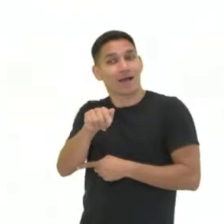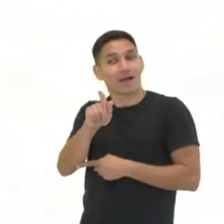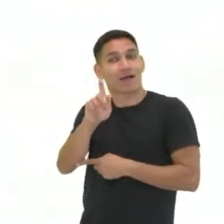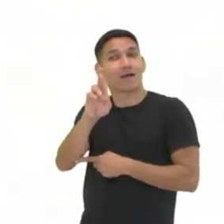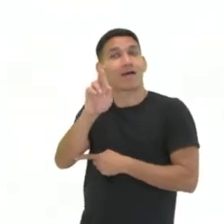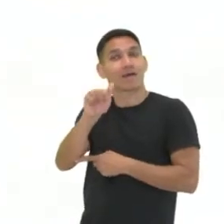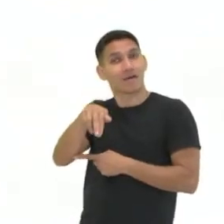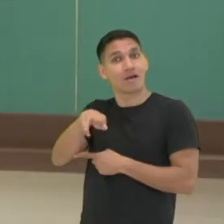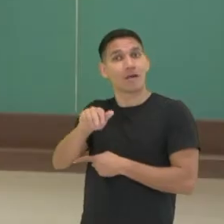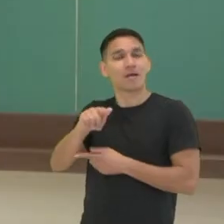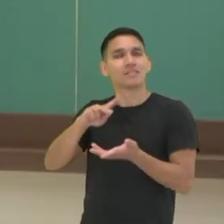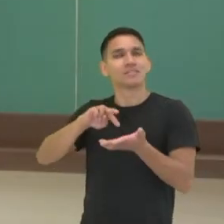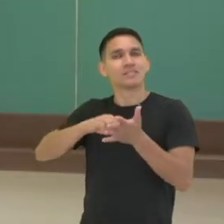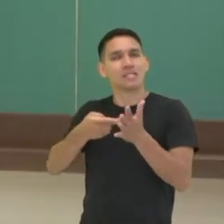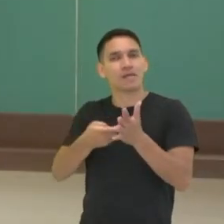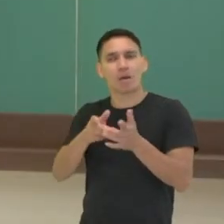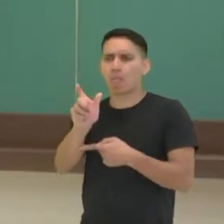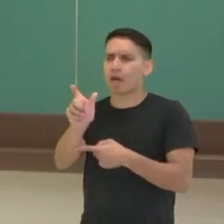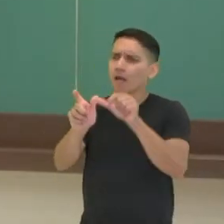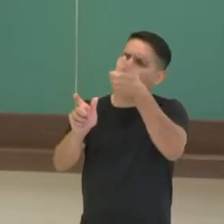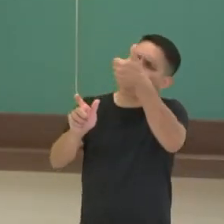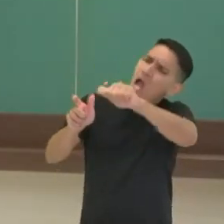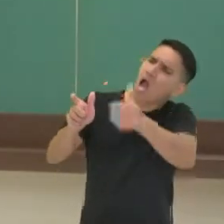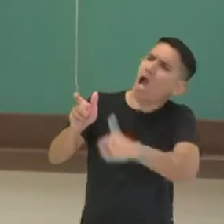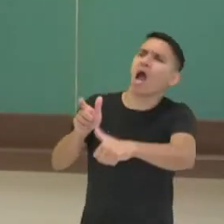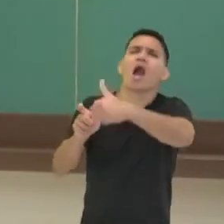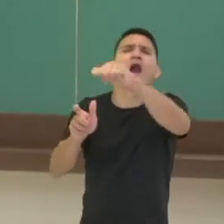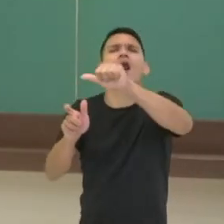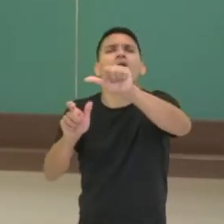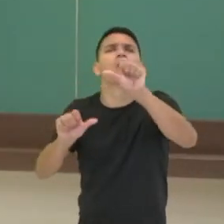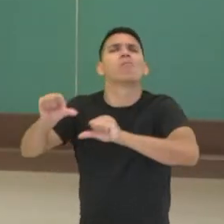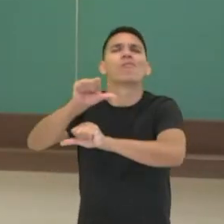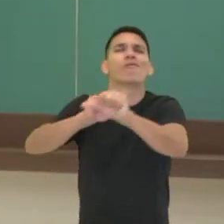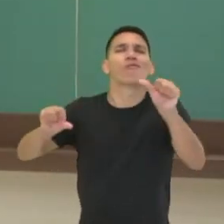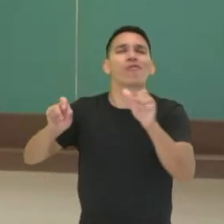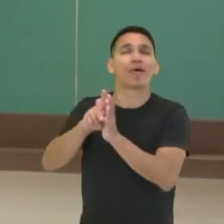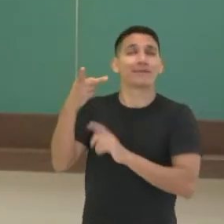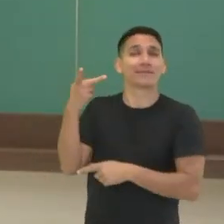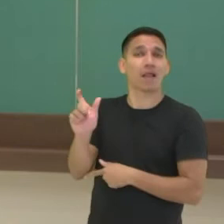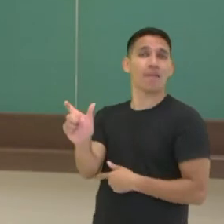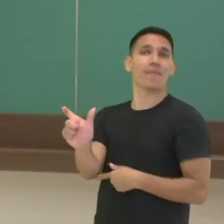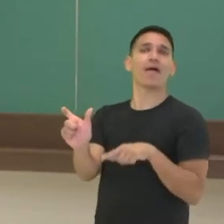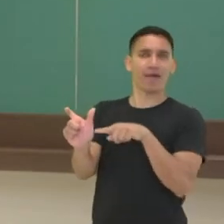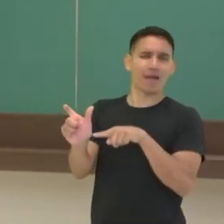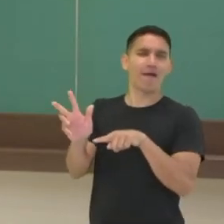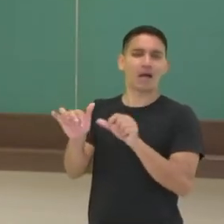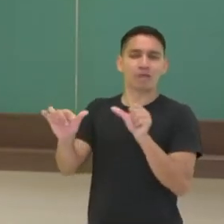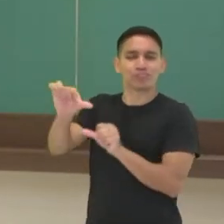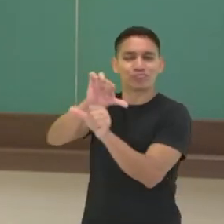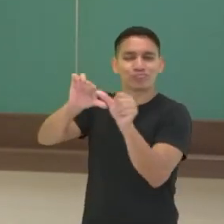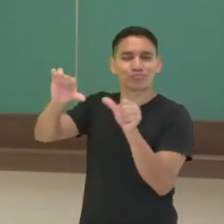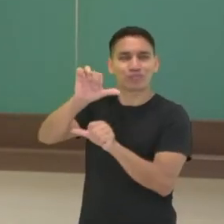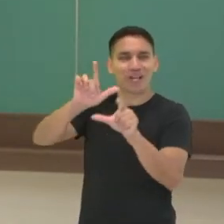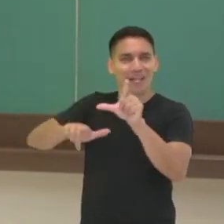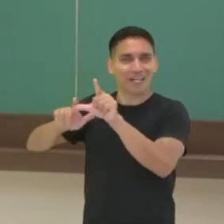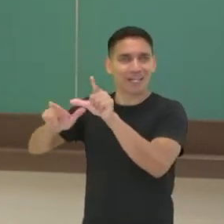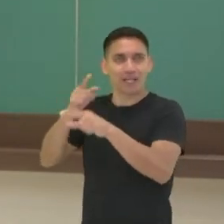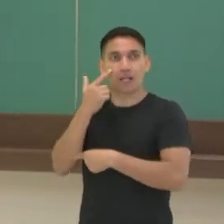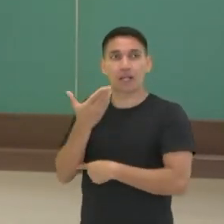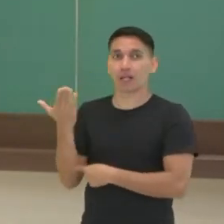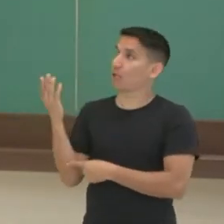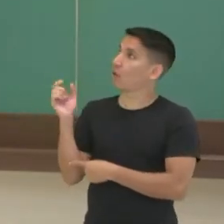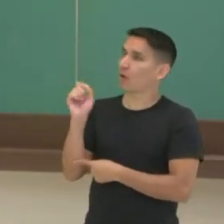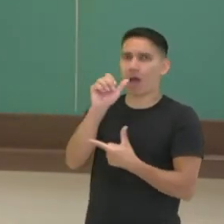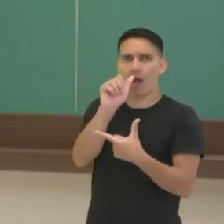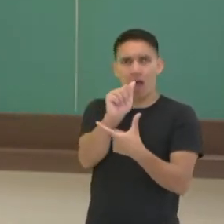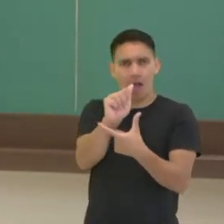análise dessa palavra em específico e vou fazer mudanças nela, vou fazer essa permuta. Então, a palavra